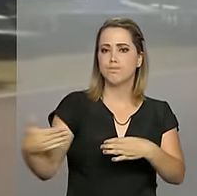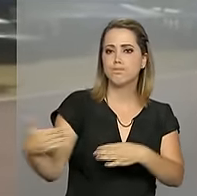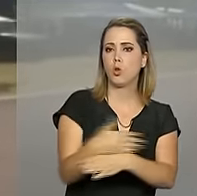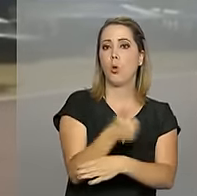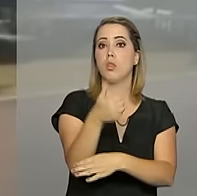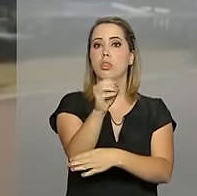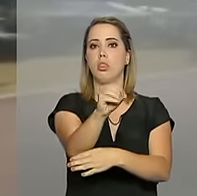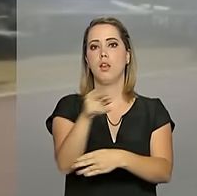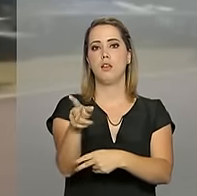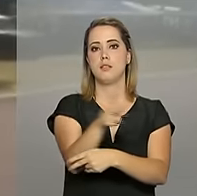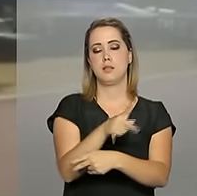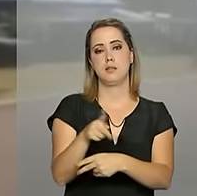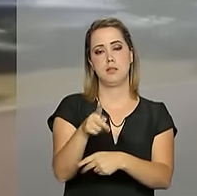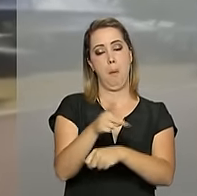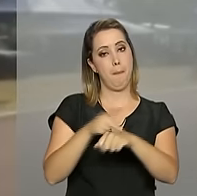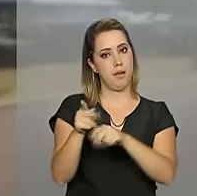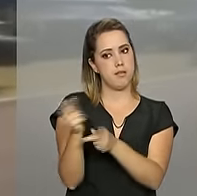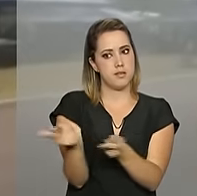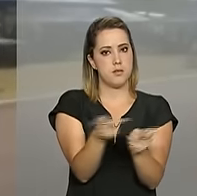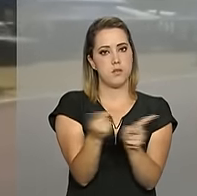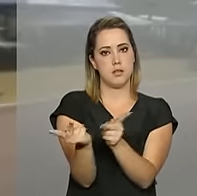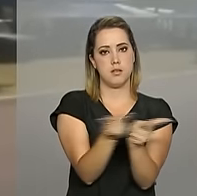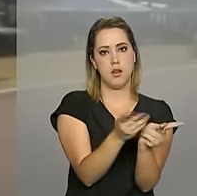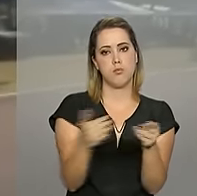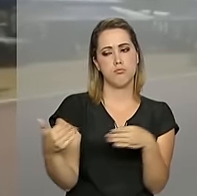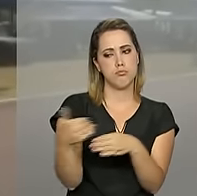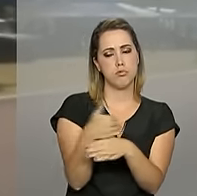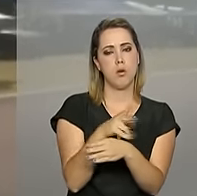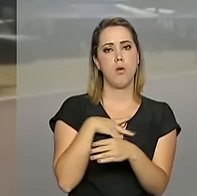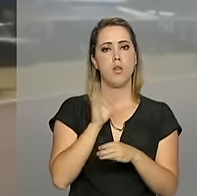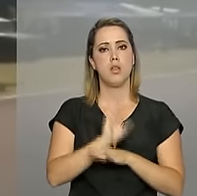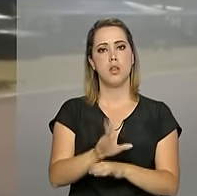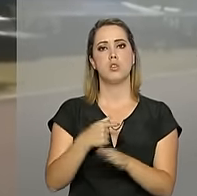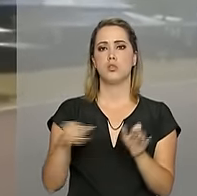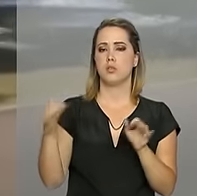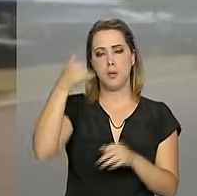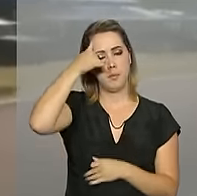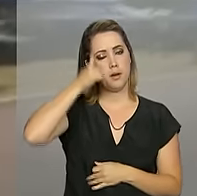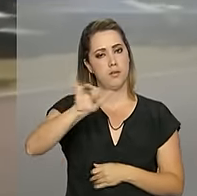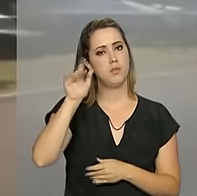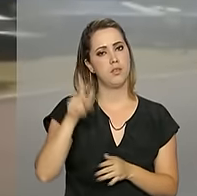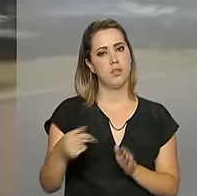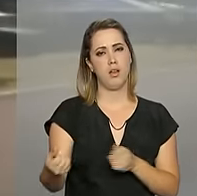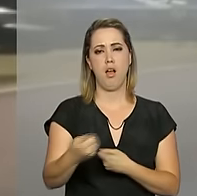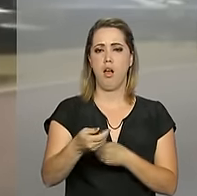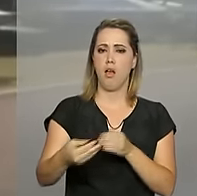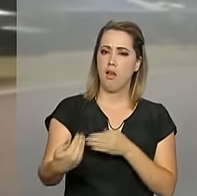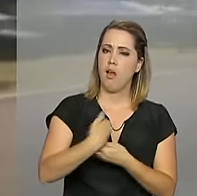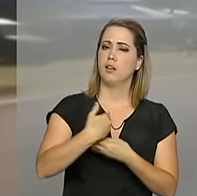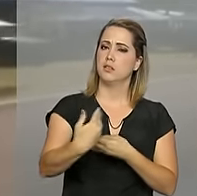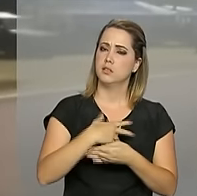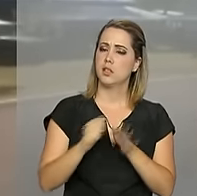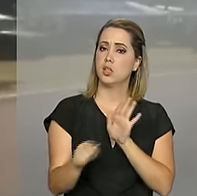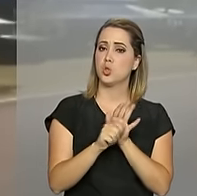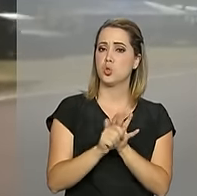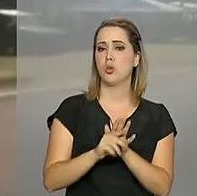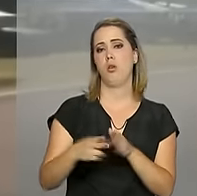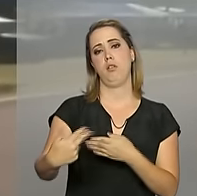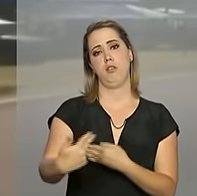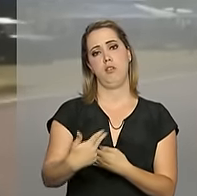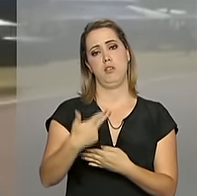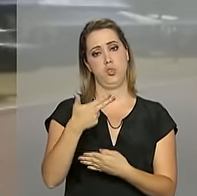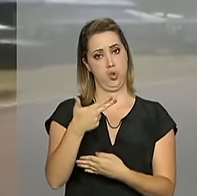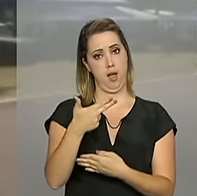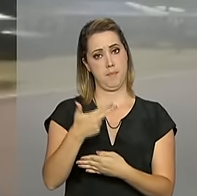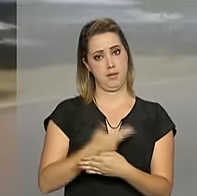com 10 países da América do Sul e ajudar no combate ao tráfico de drogas e contrabando de armas. O ministro